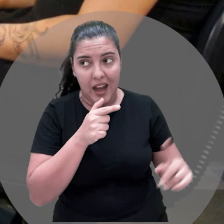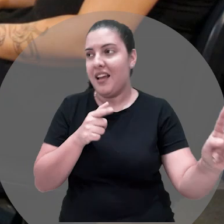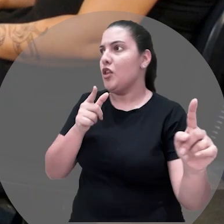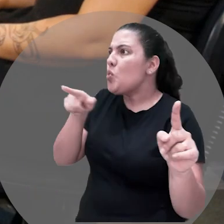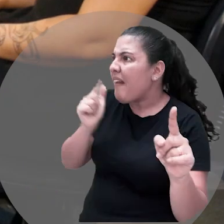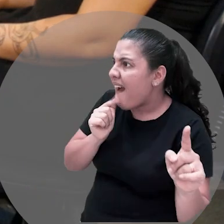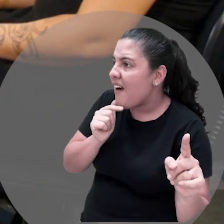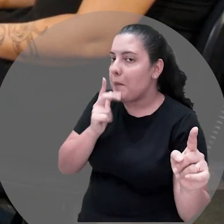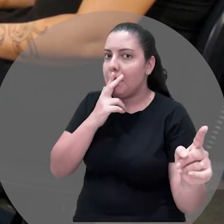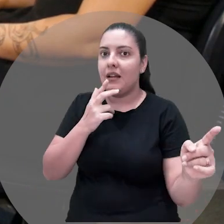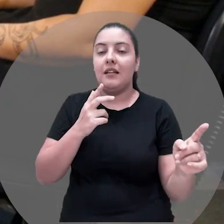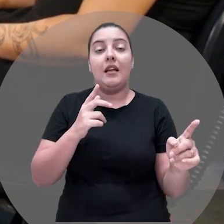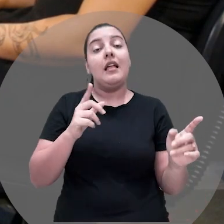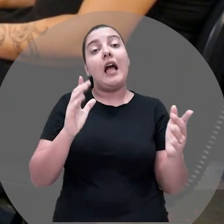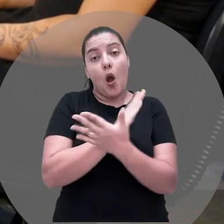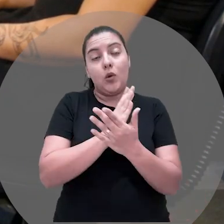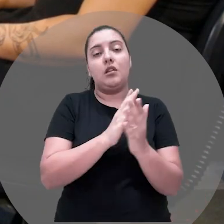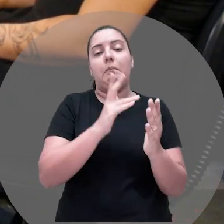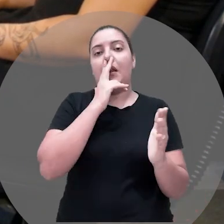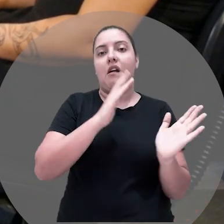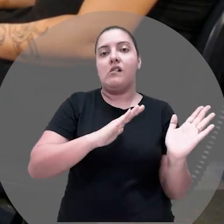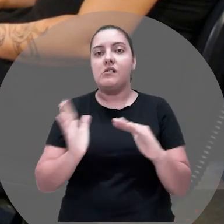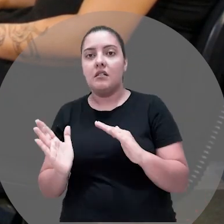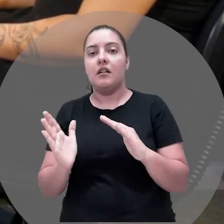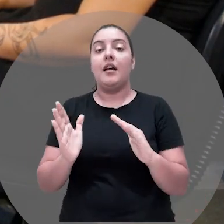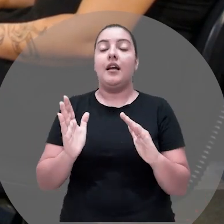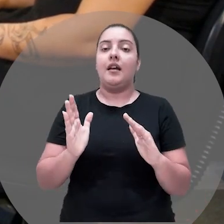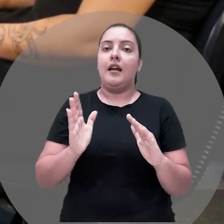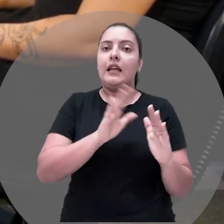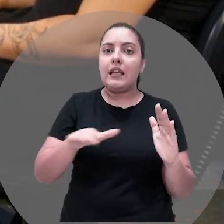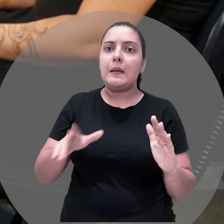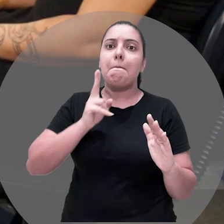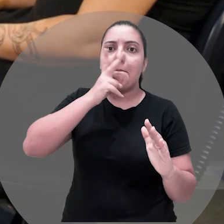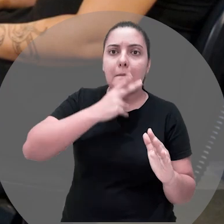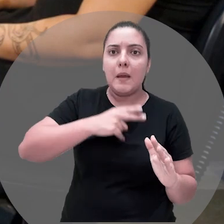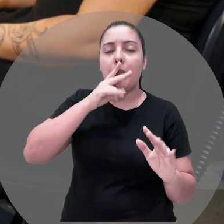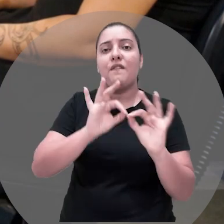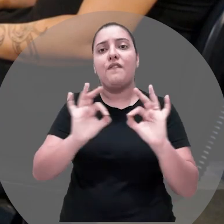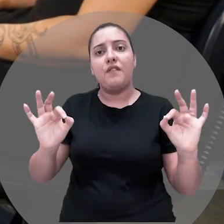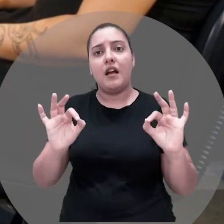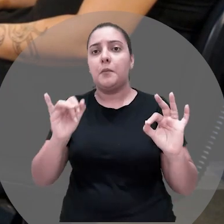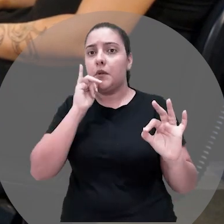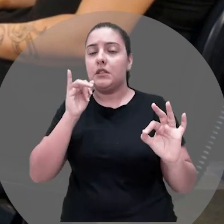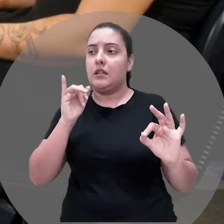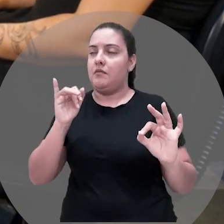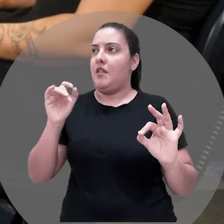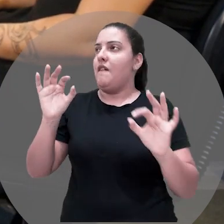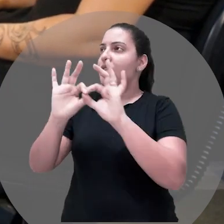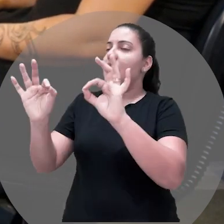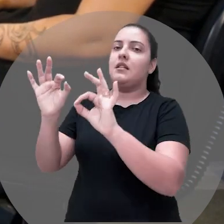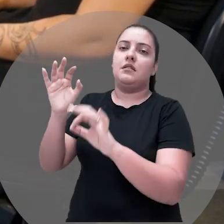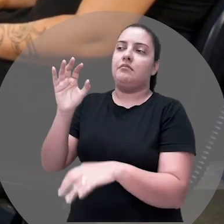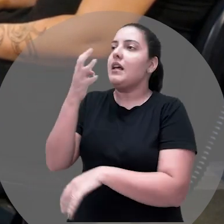você quer água né E tem é colar ali a tardia que é ecolalia que a criança começa a repetir frases de algo